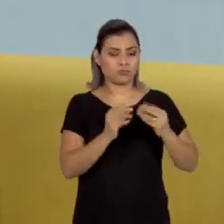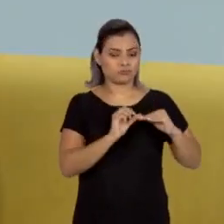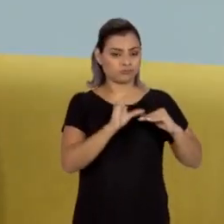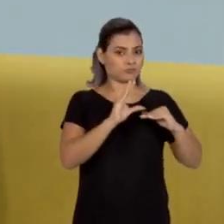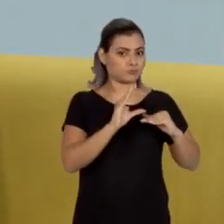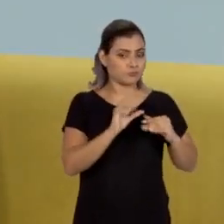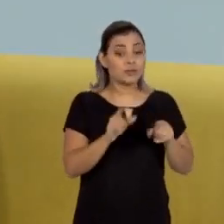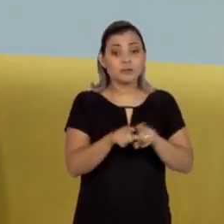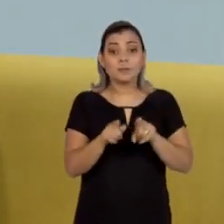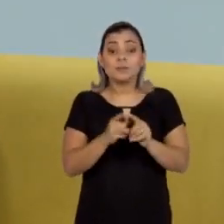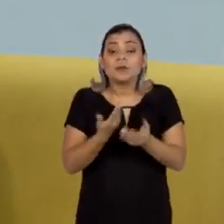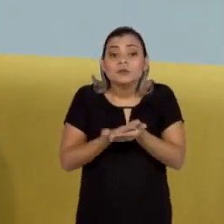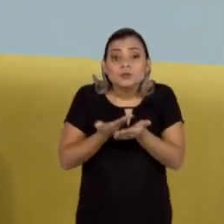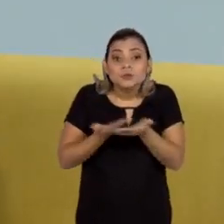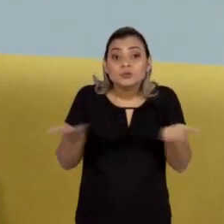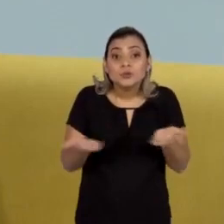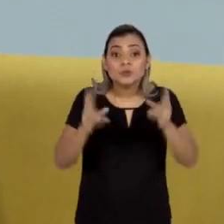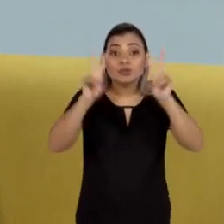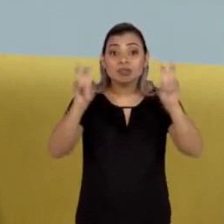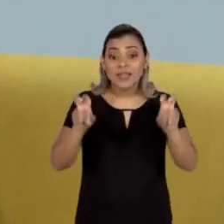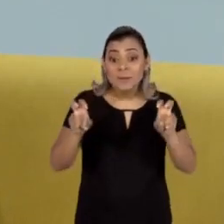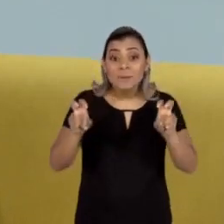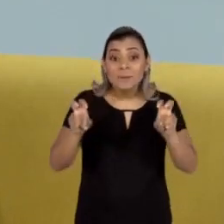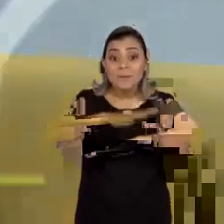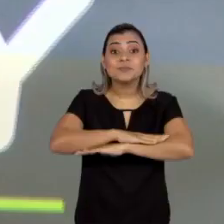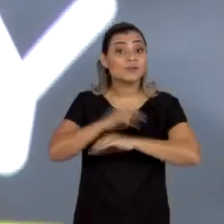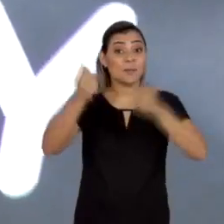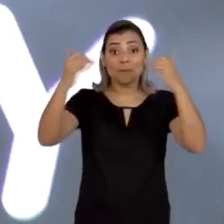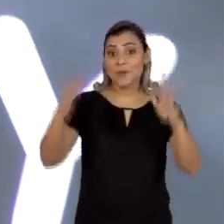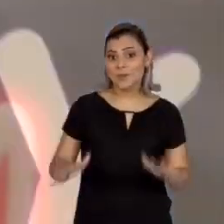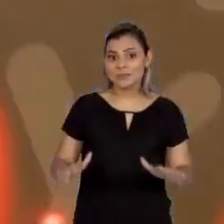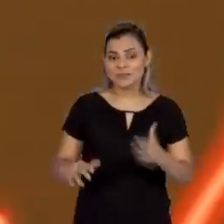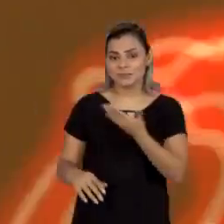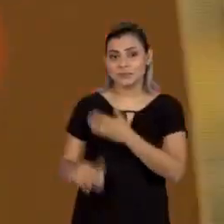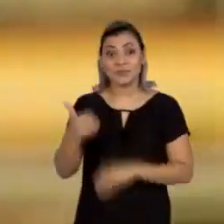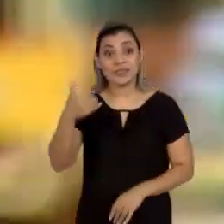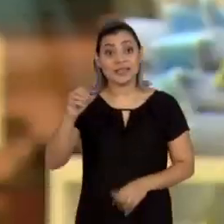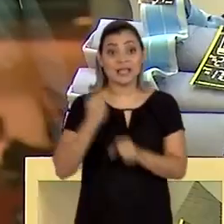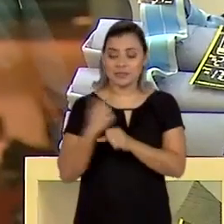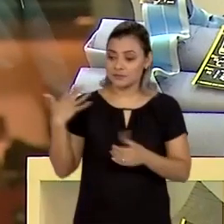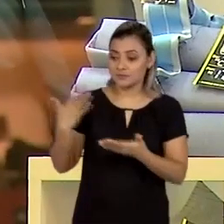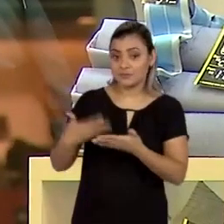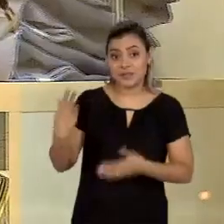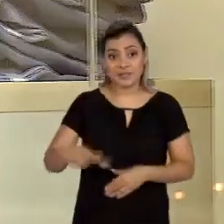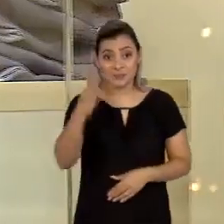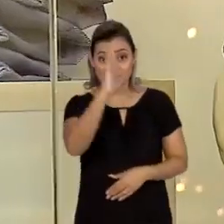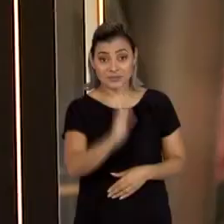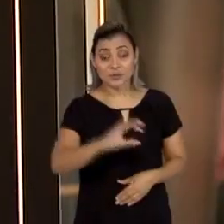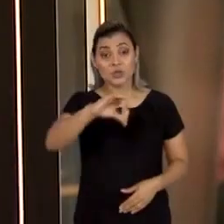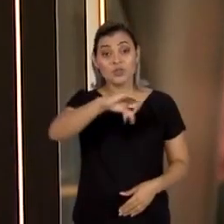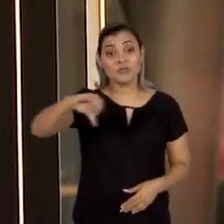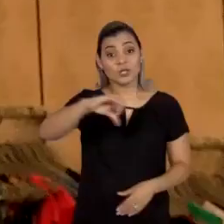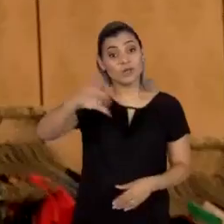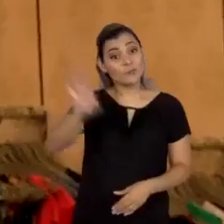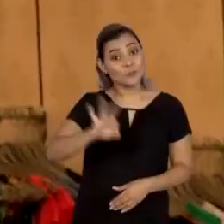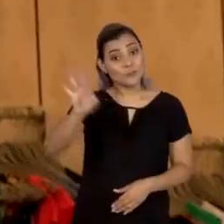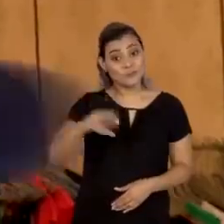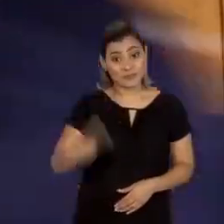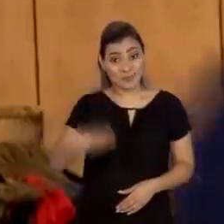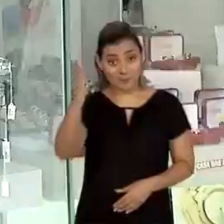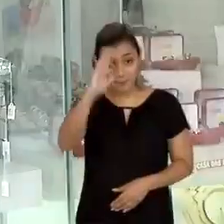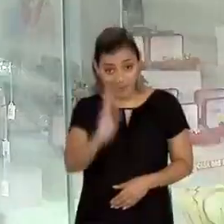nosso assunto do estúdio hoje é a Black Friday. Em menos de 10 anos no Brasil, 99% dos